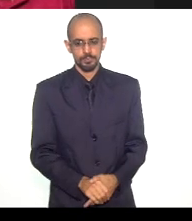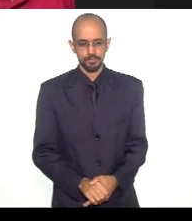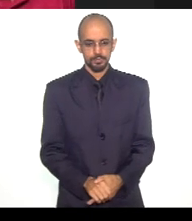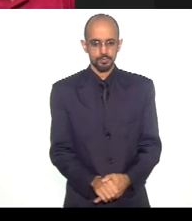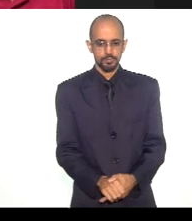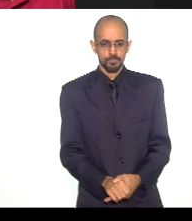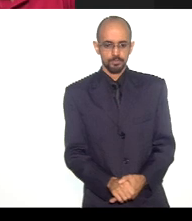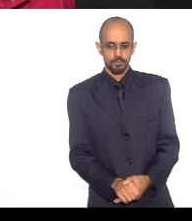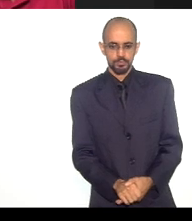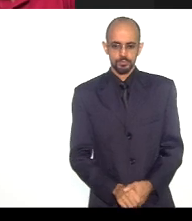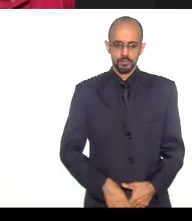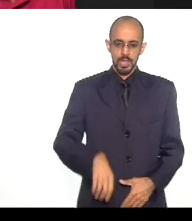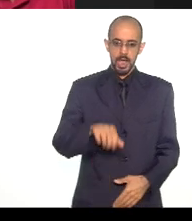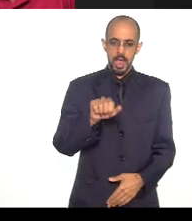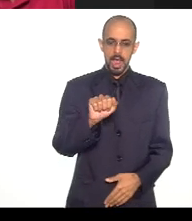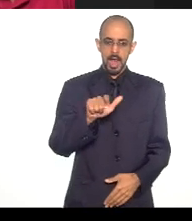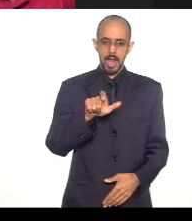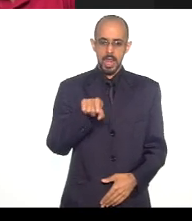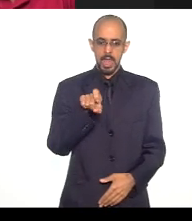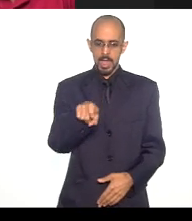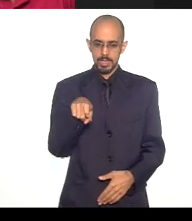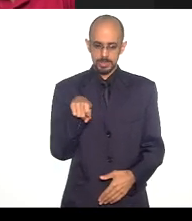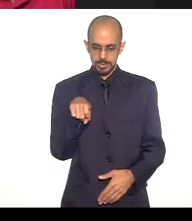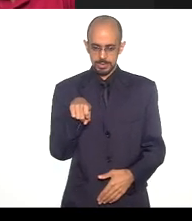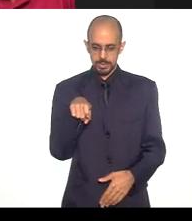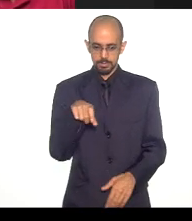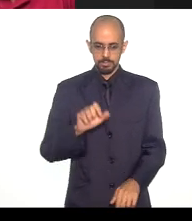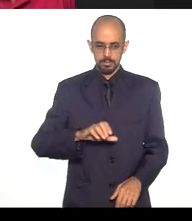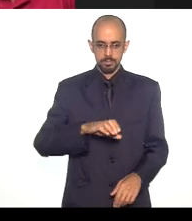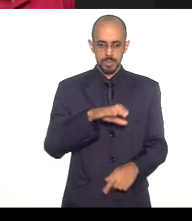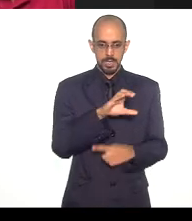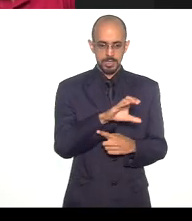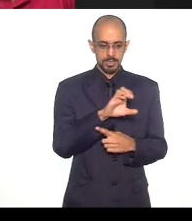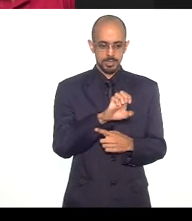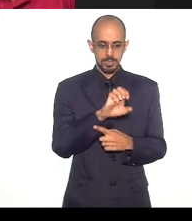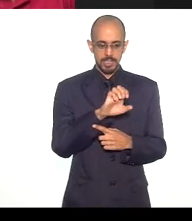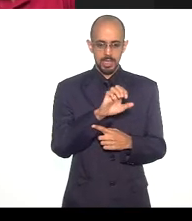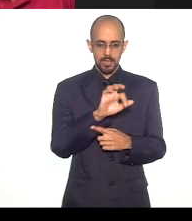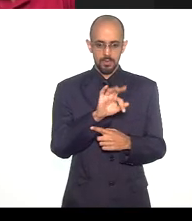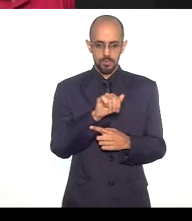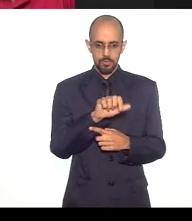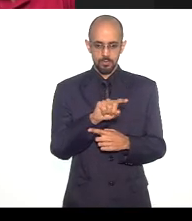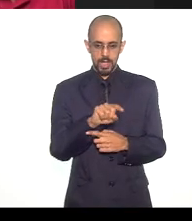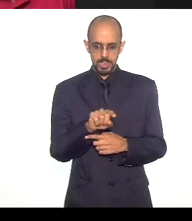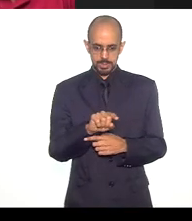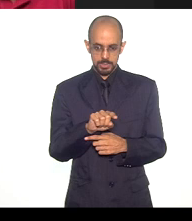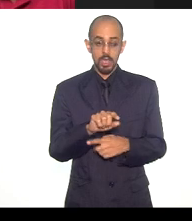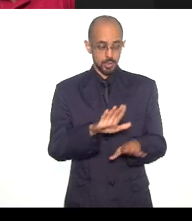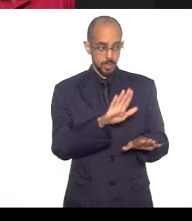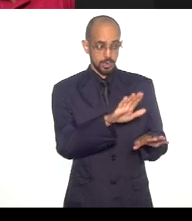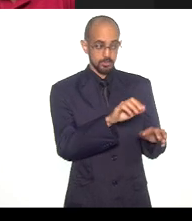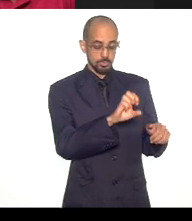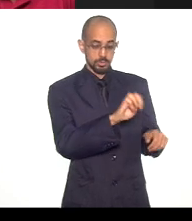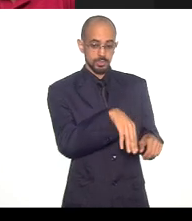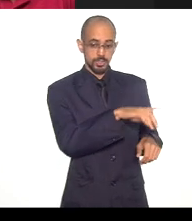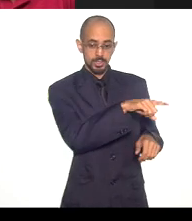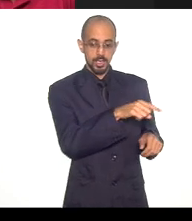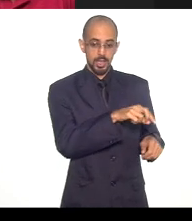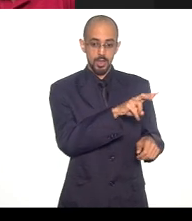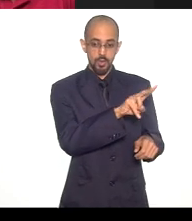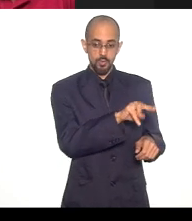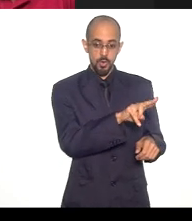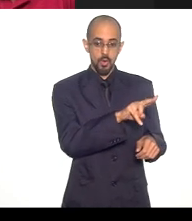Deputado Luiz Paulo, aqui é o Alex, pela Cefaz, Rio de Janeiro. Eu vou aqui agora registrar as outras presenças. Primeiro, a gente chamou aqui